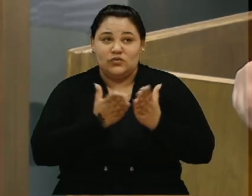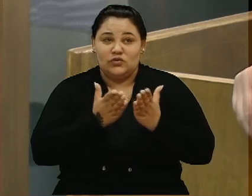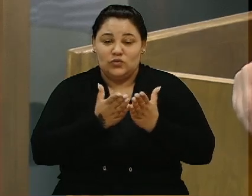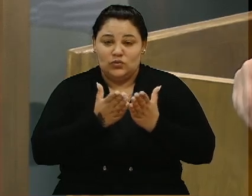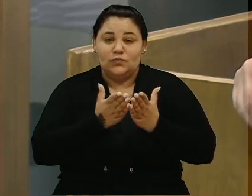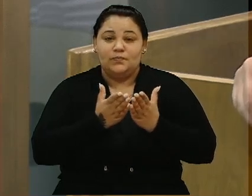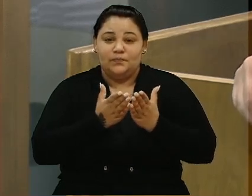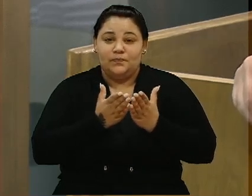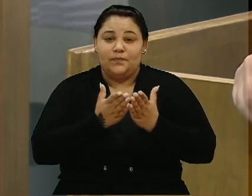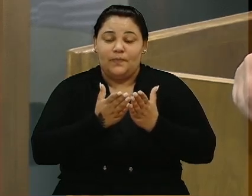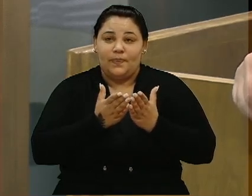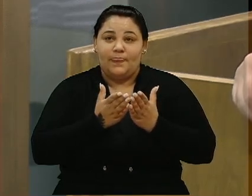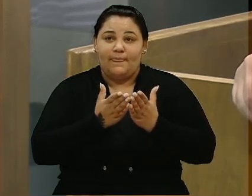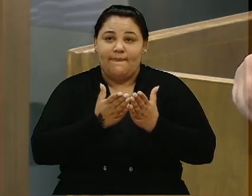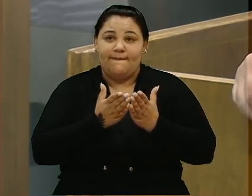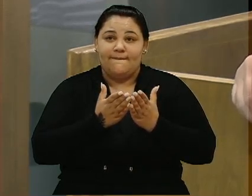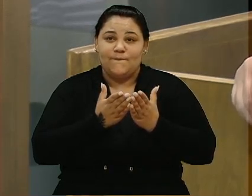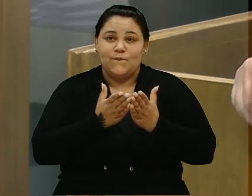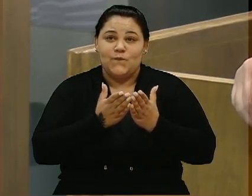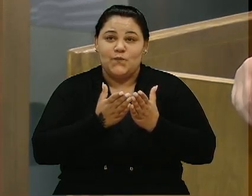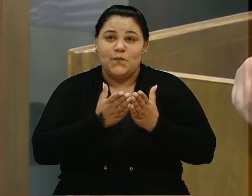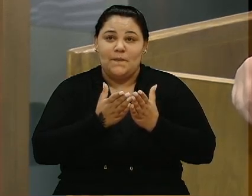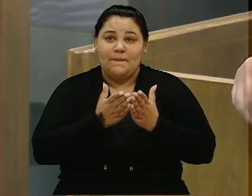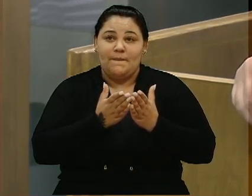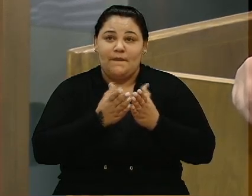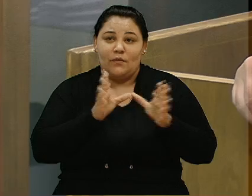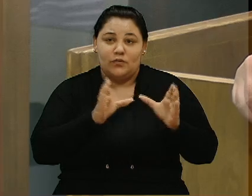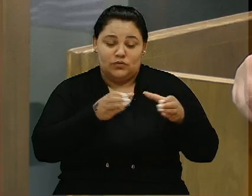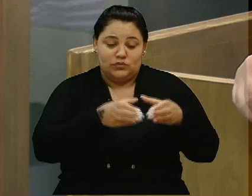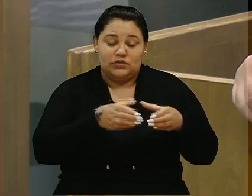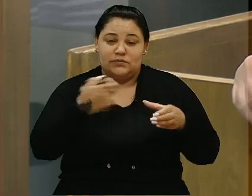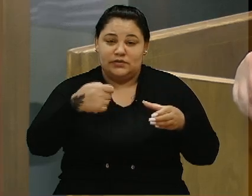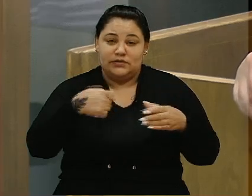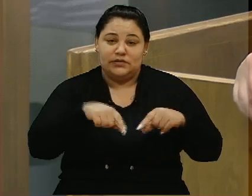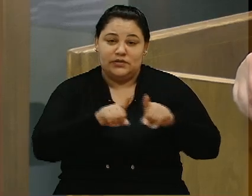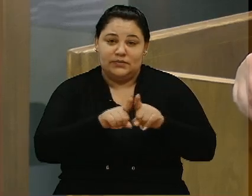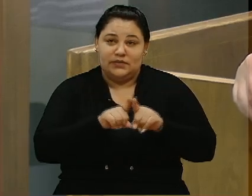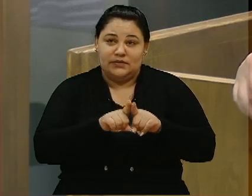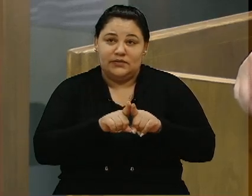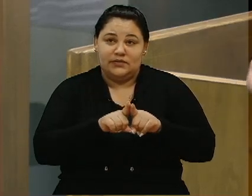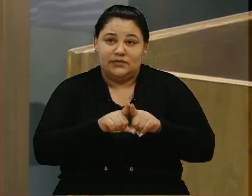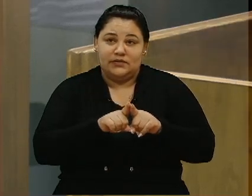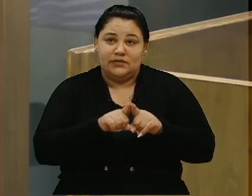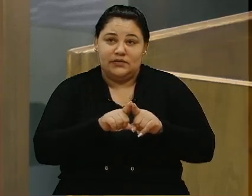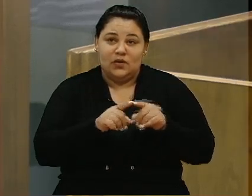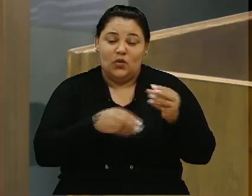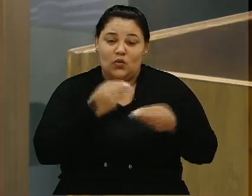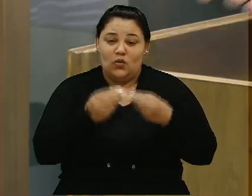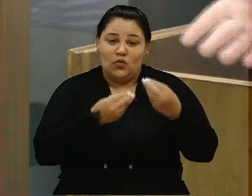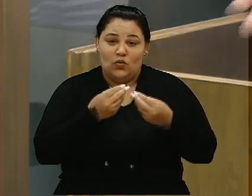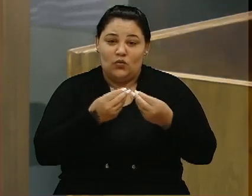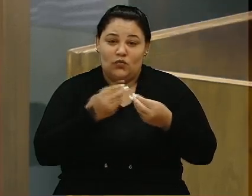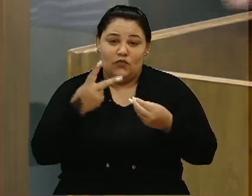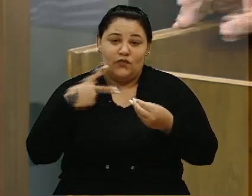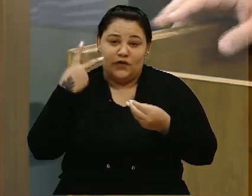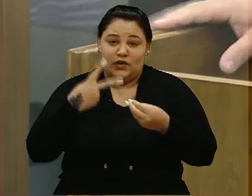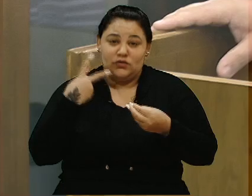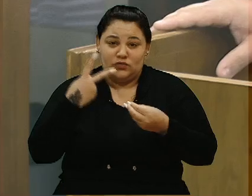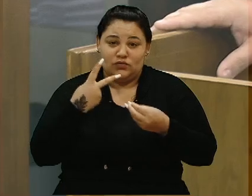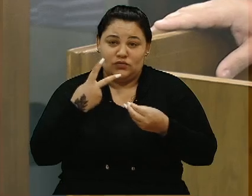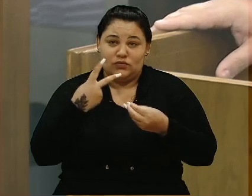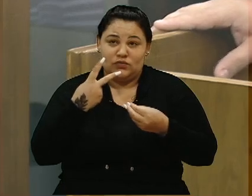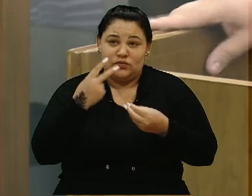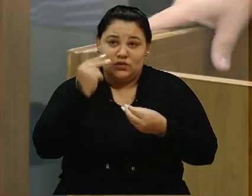né, para os conselhos necessários e também, como a fala do vereador Cláudio, tiver que fazer empréstimo, que a gente aprove aqui o